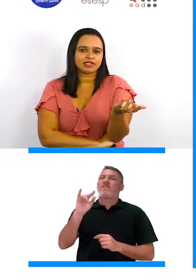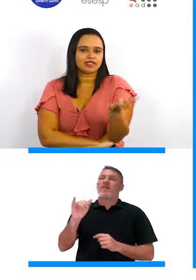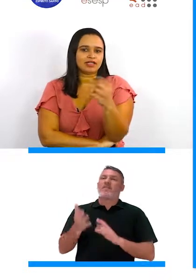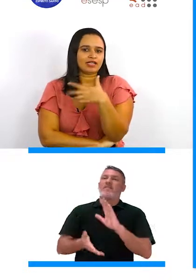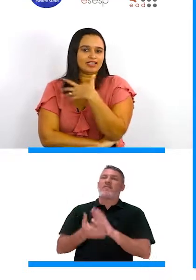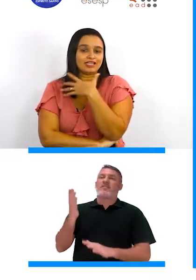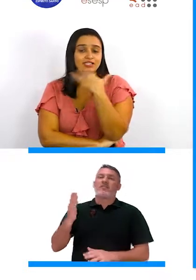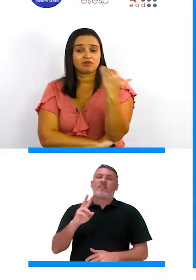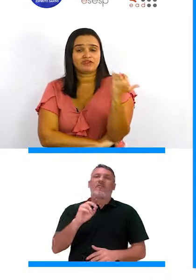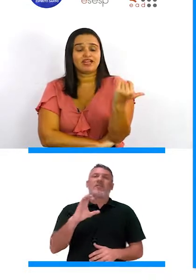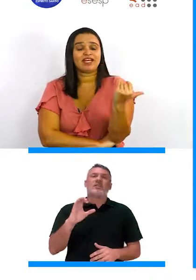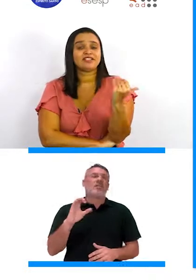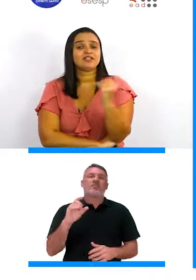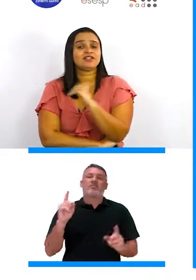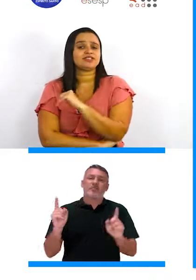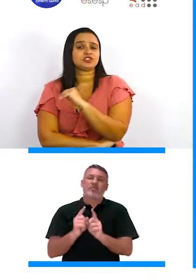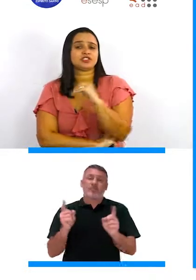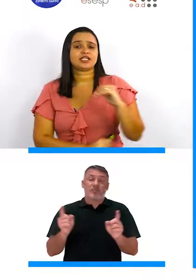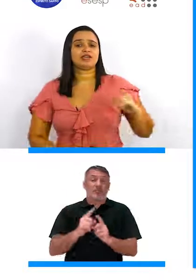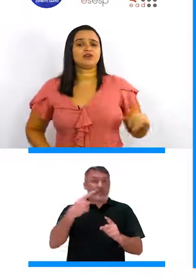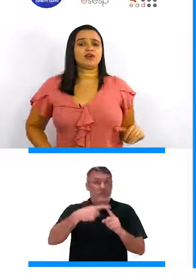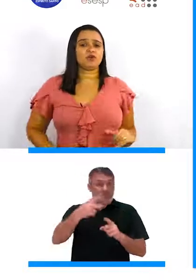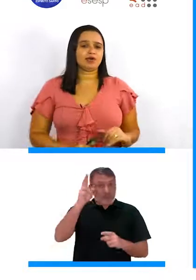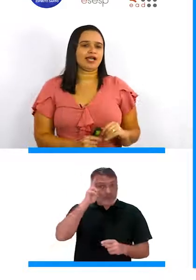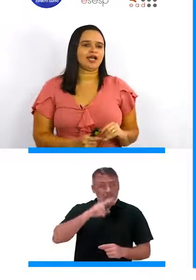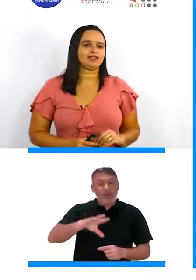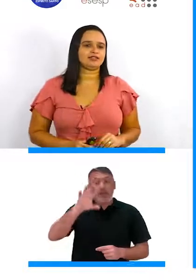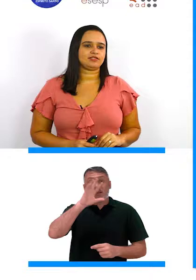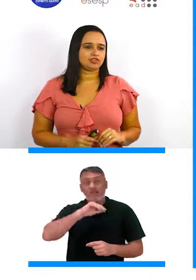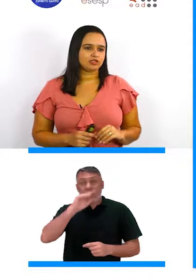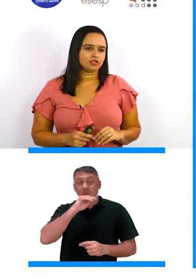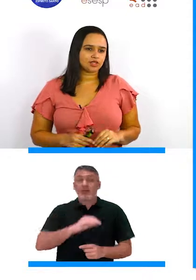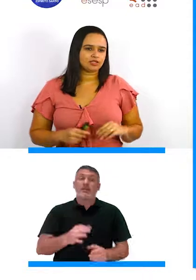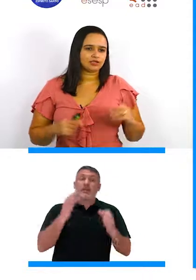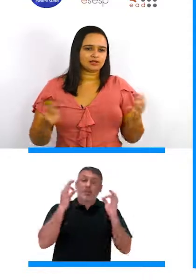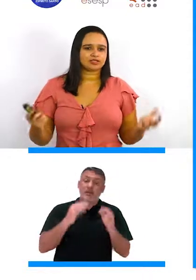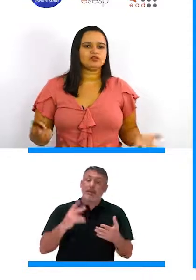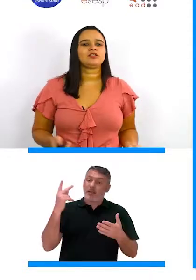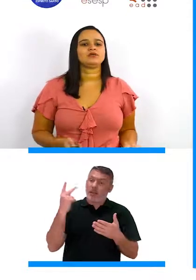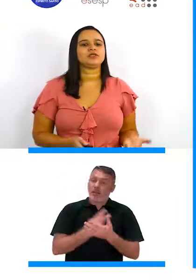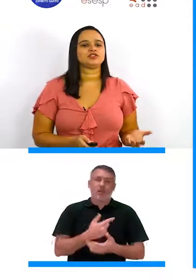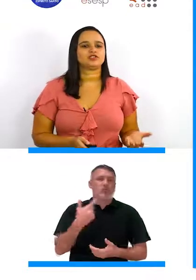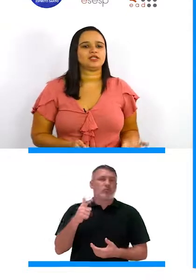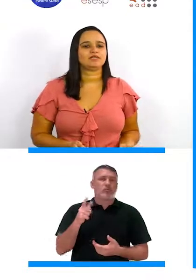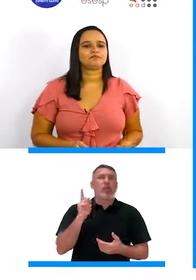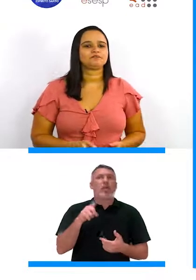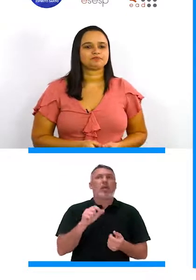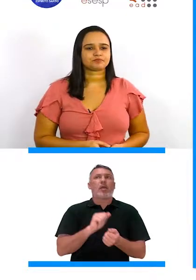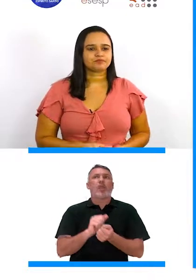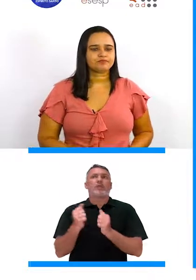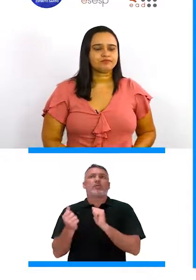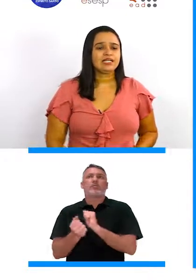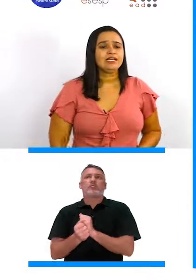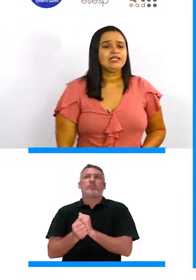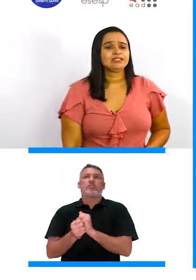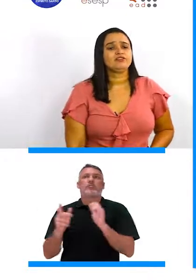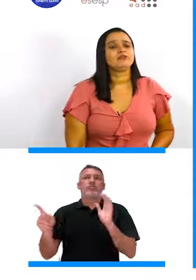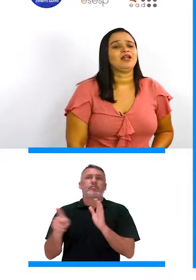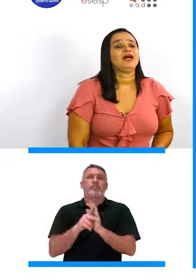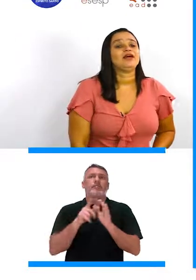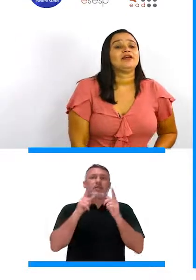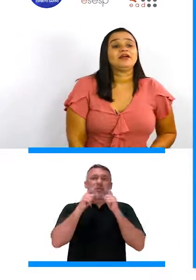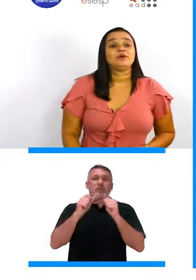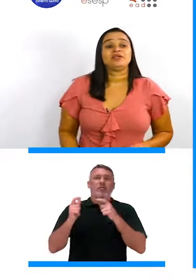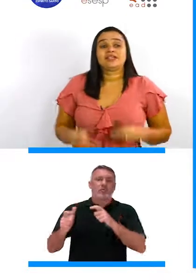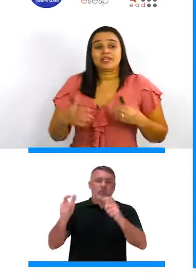né? Porque na língua falada não existe certo ou errado, existe adequação linguística, né? Então,